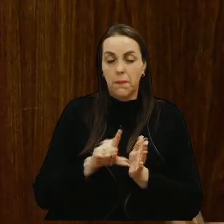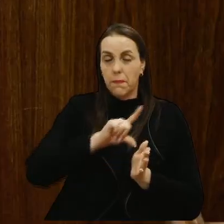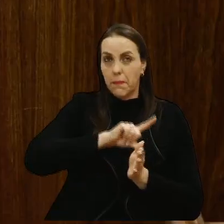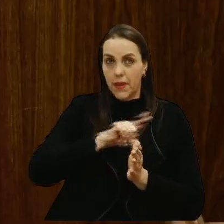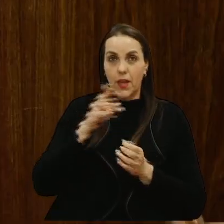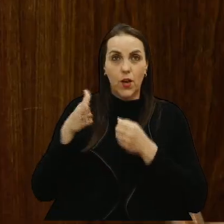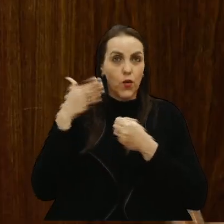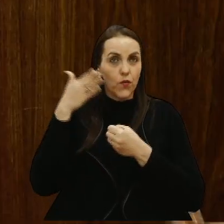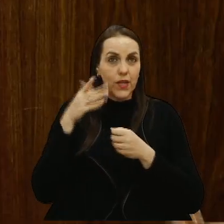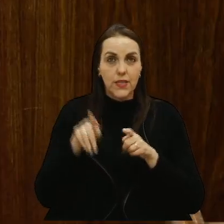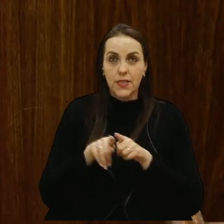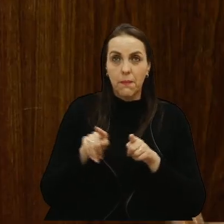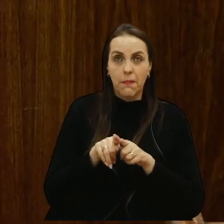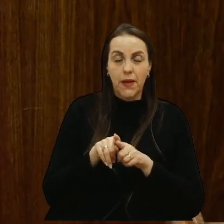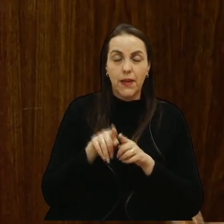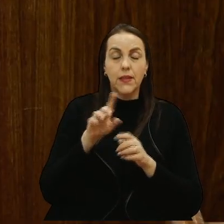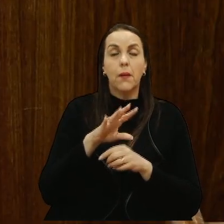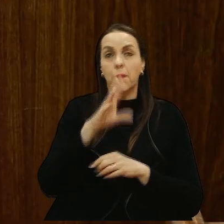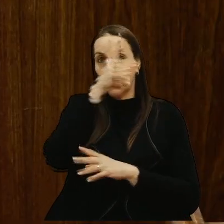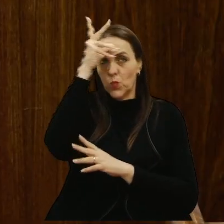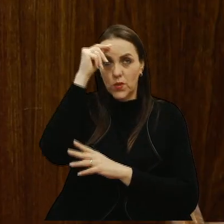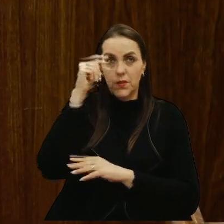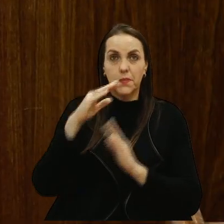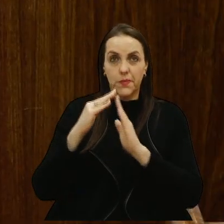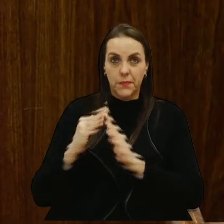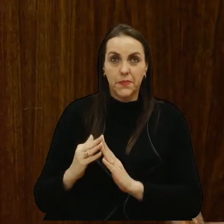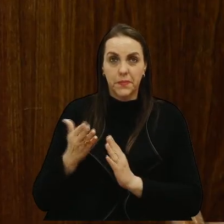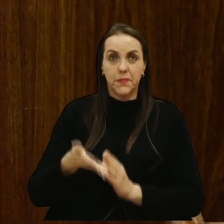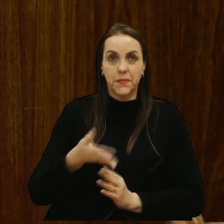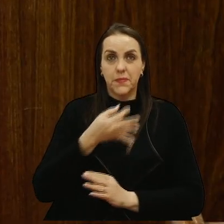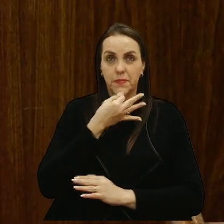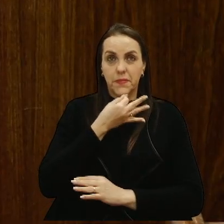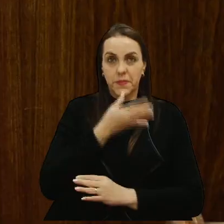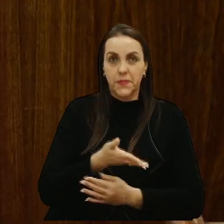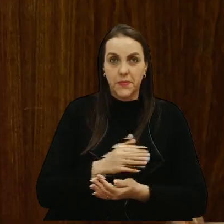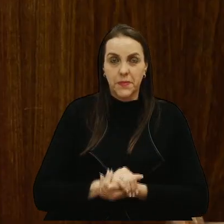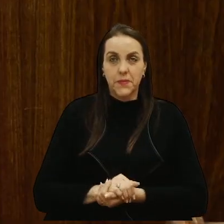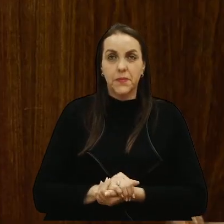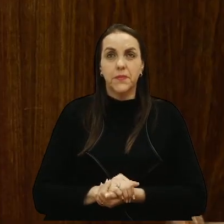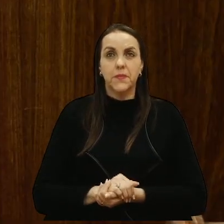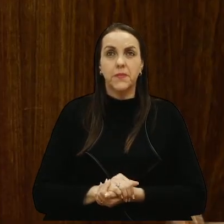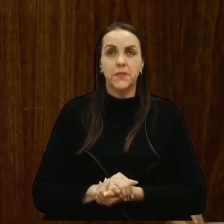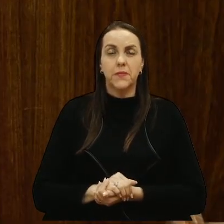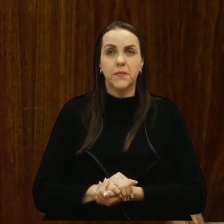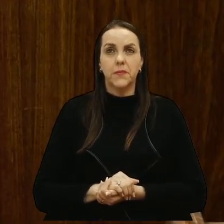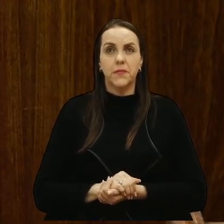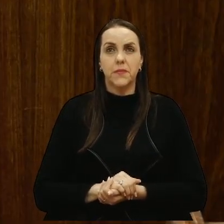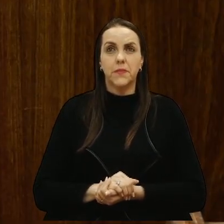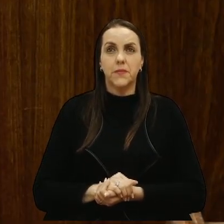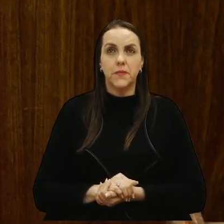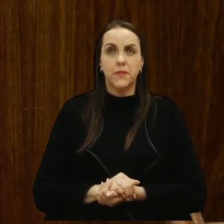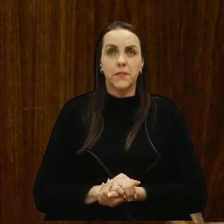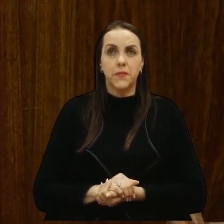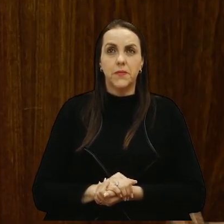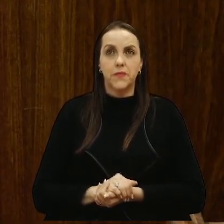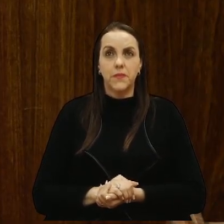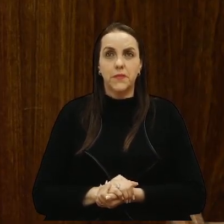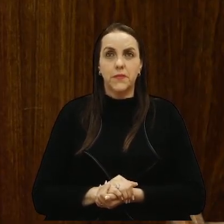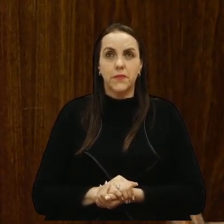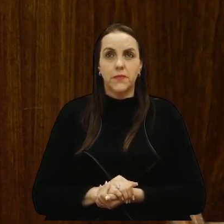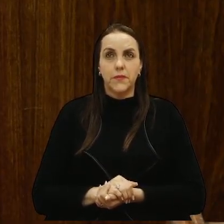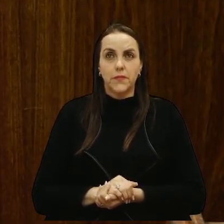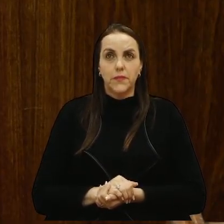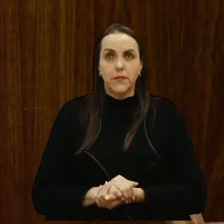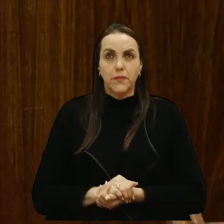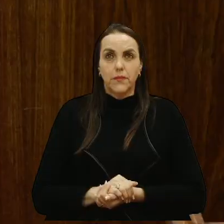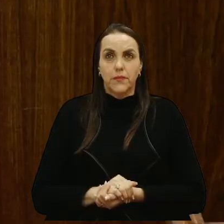né, para a Conferência Municipal da Habitação que teve aqui da cidade, na habitação, né, uma parte, vereador. Isto foi